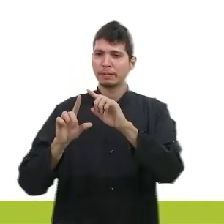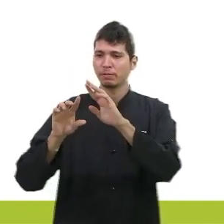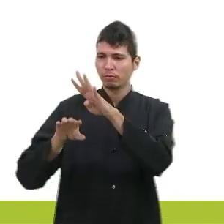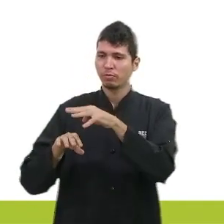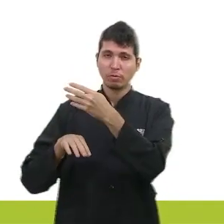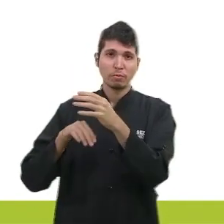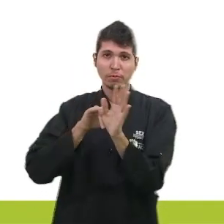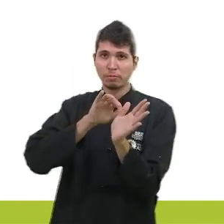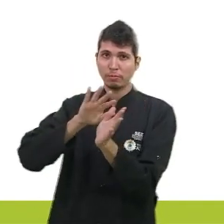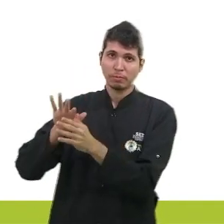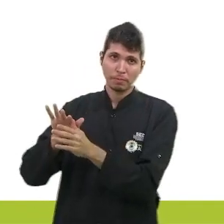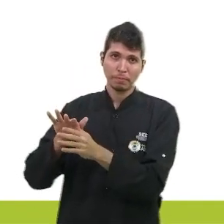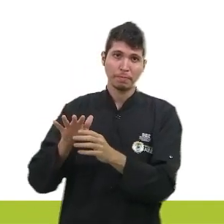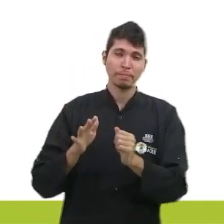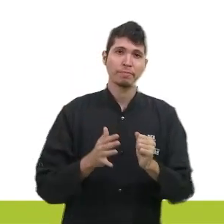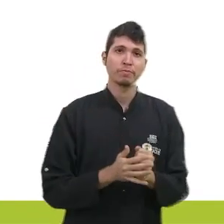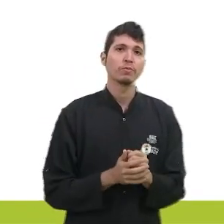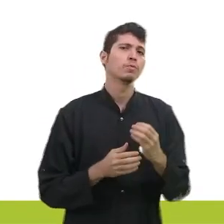seguinte.